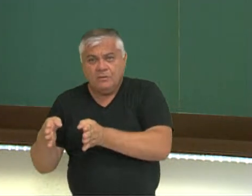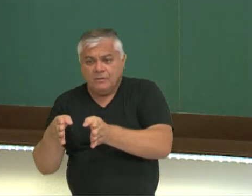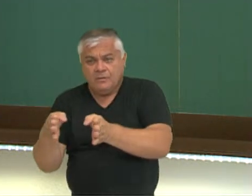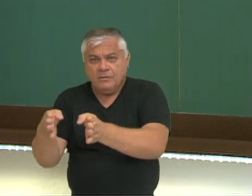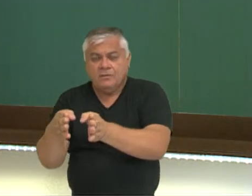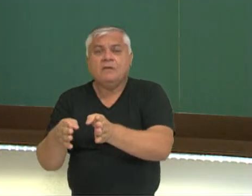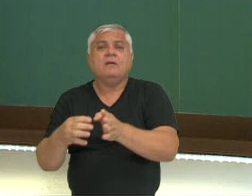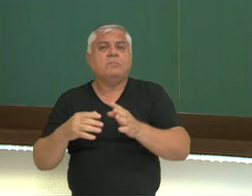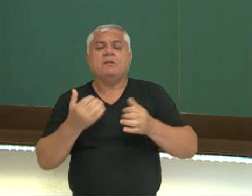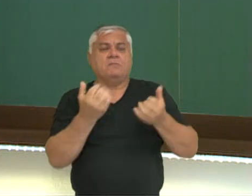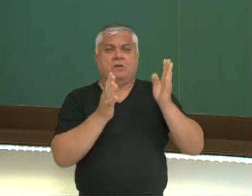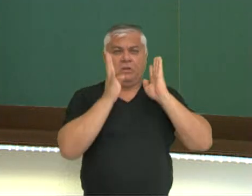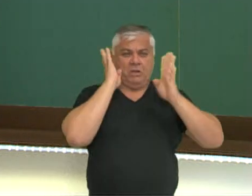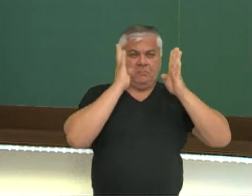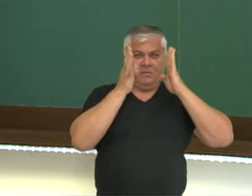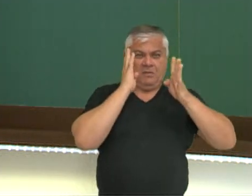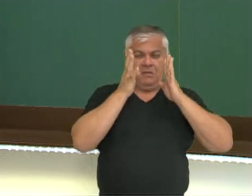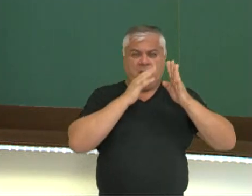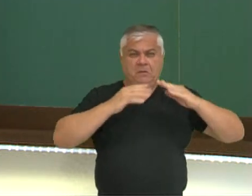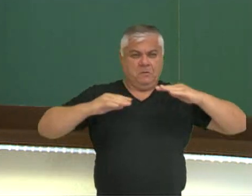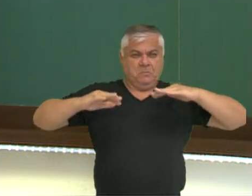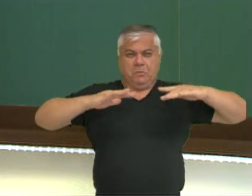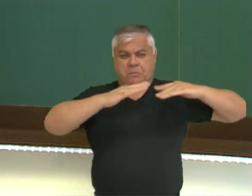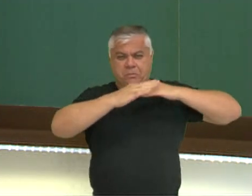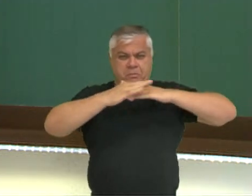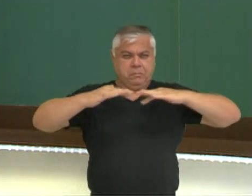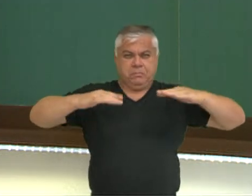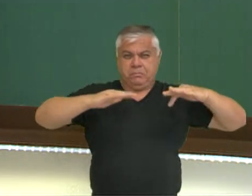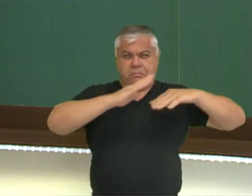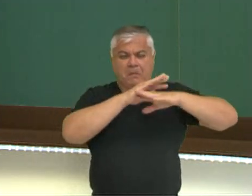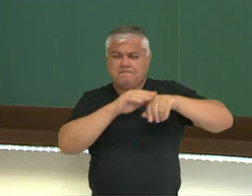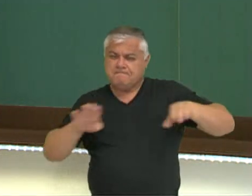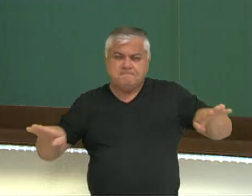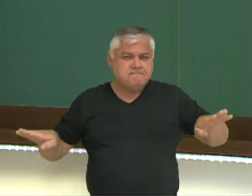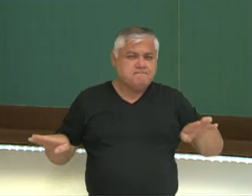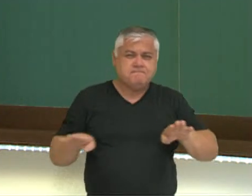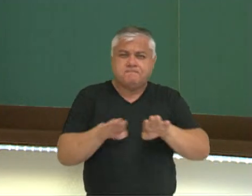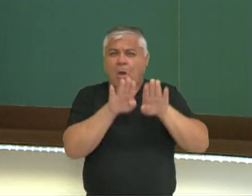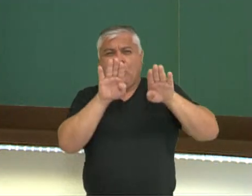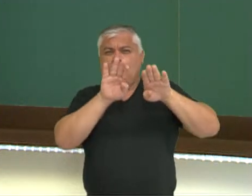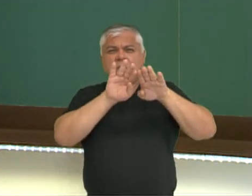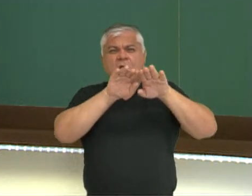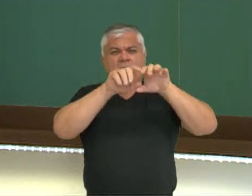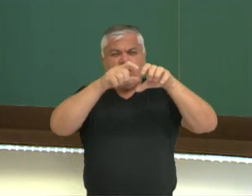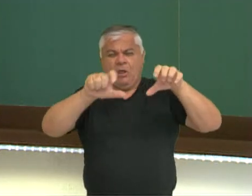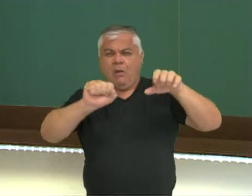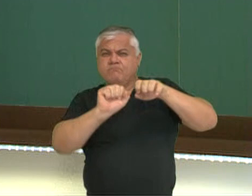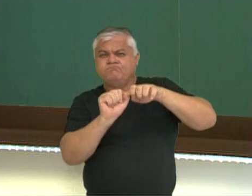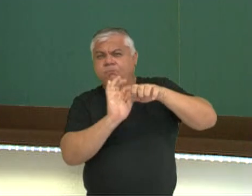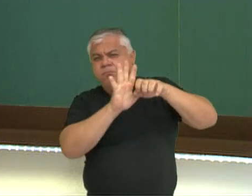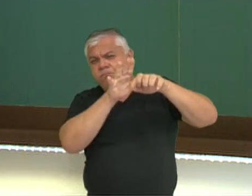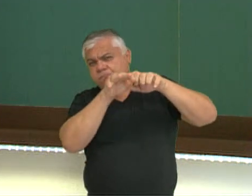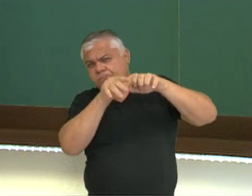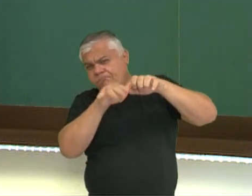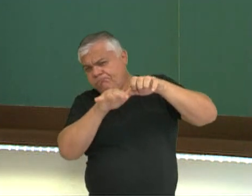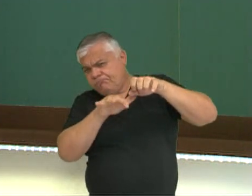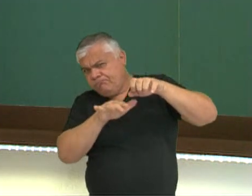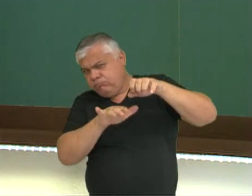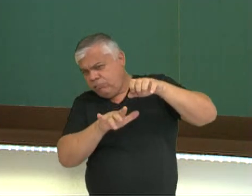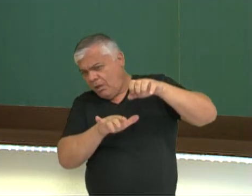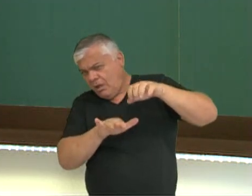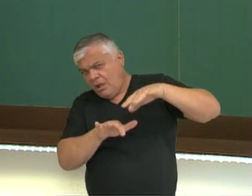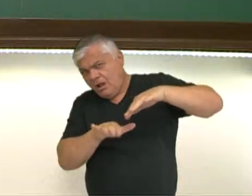o extravasamento de substâncias tóxicas até esse manancial, isso pode